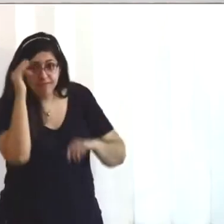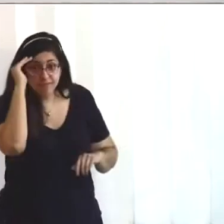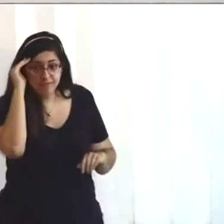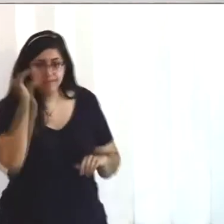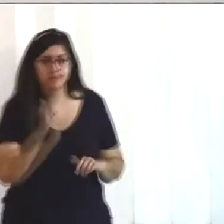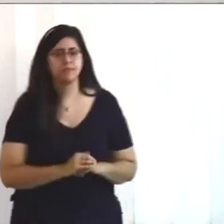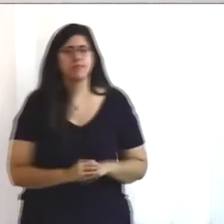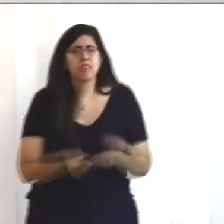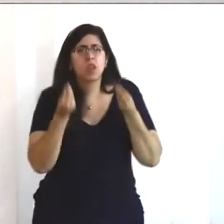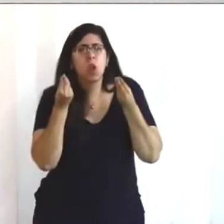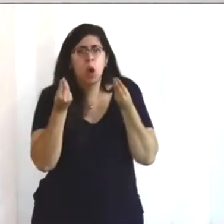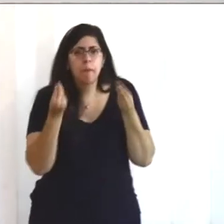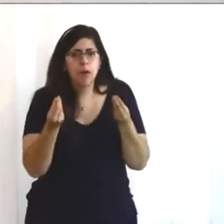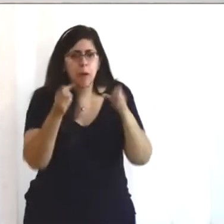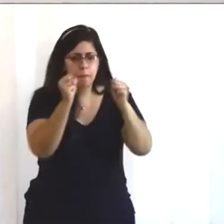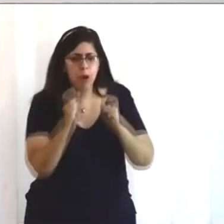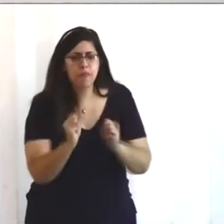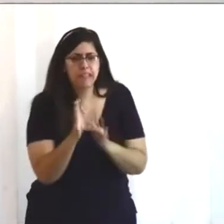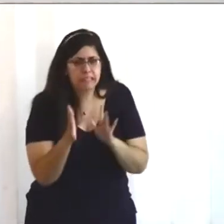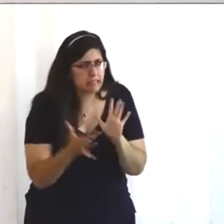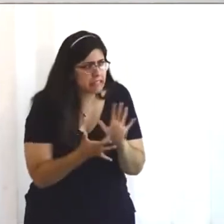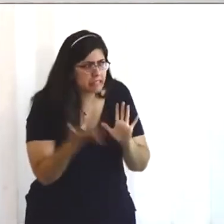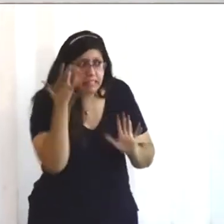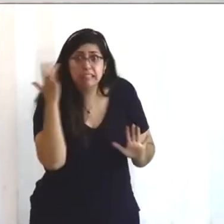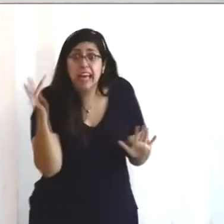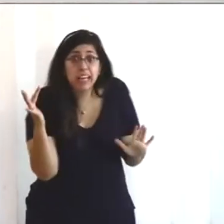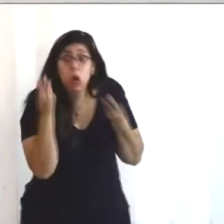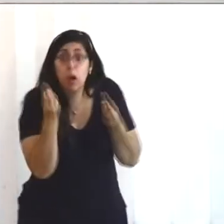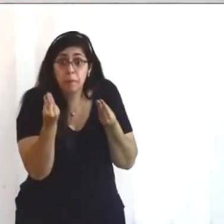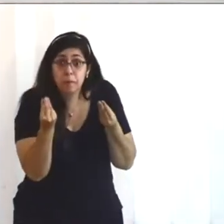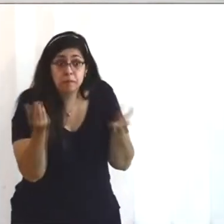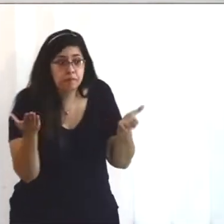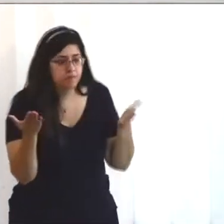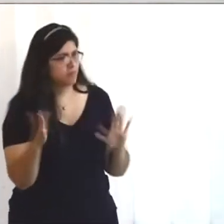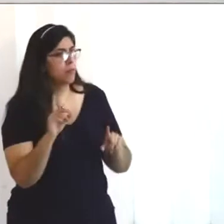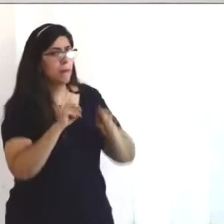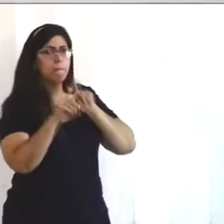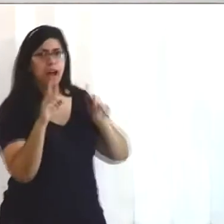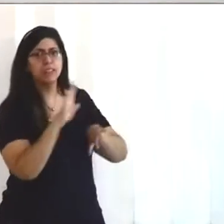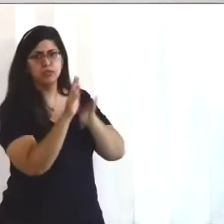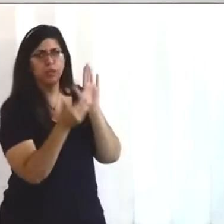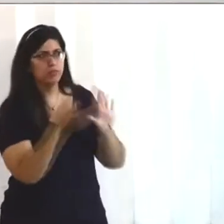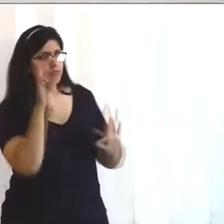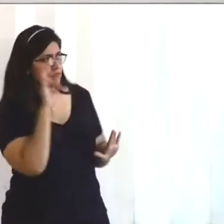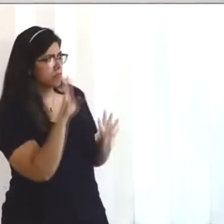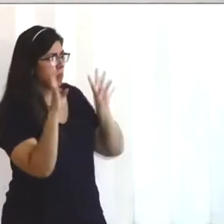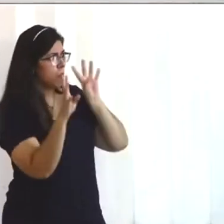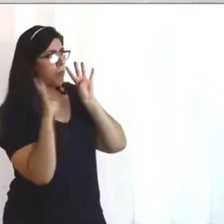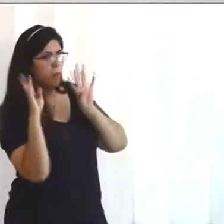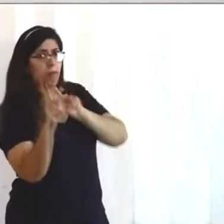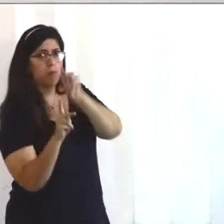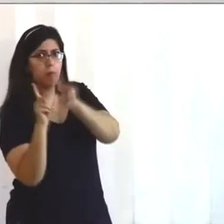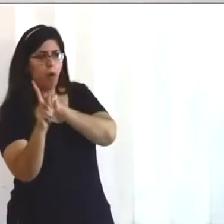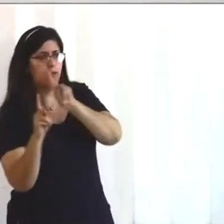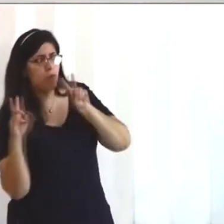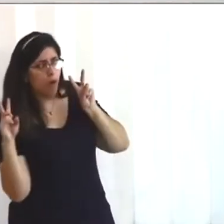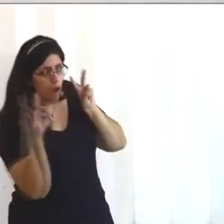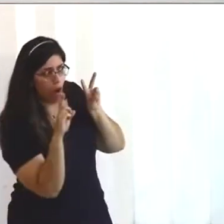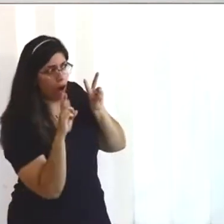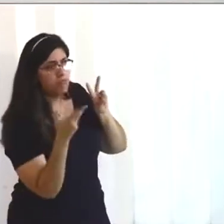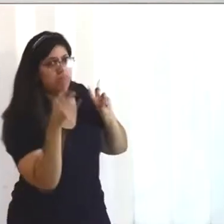era o poder de Jesus? Porque ninguém poderia negar o poder de Jesus. O Evangelho de Marcos começa a mostrar